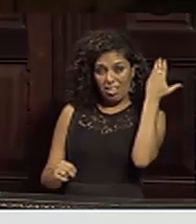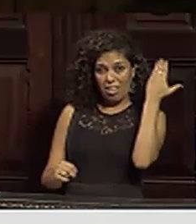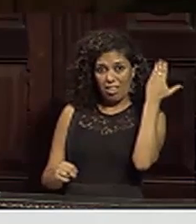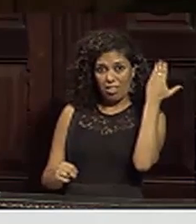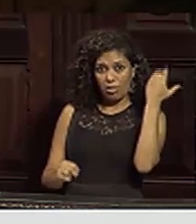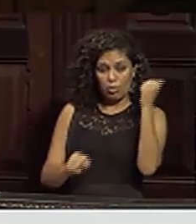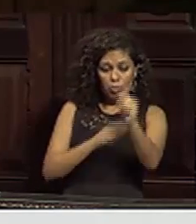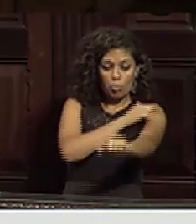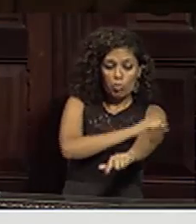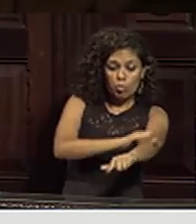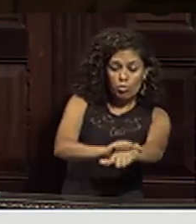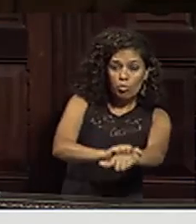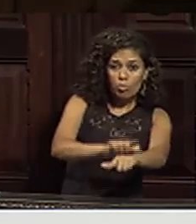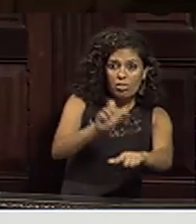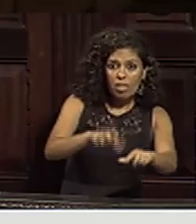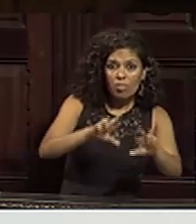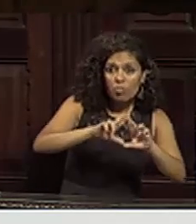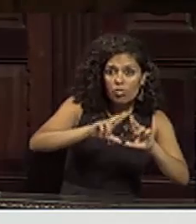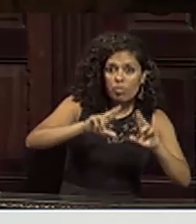isso intensamente,